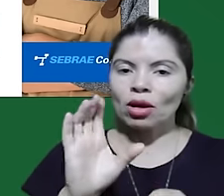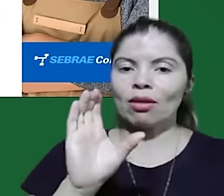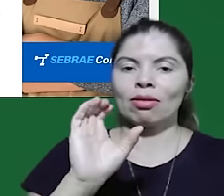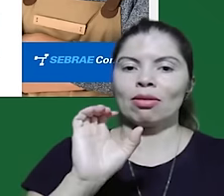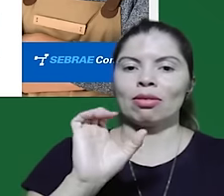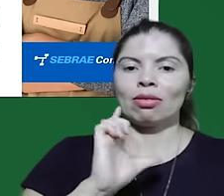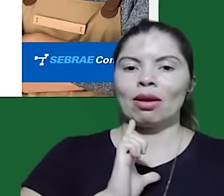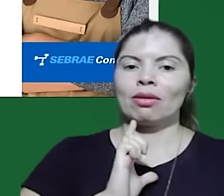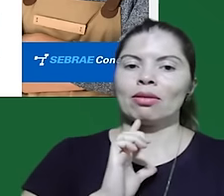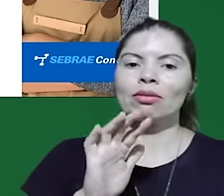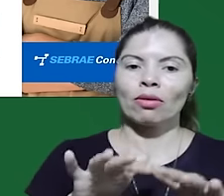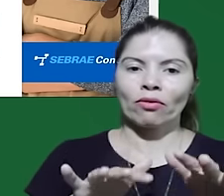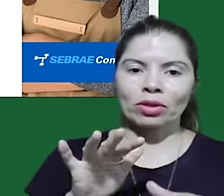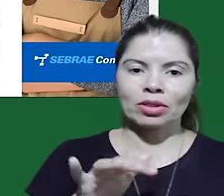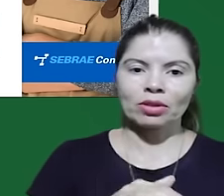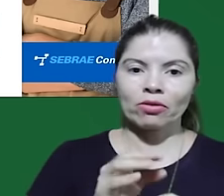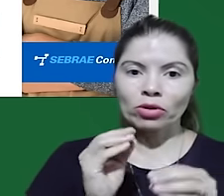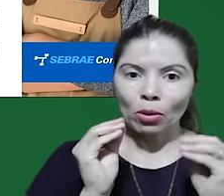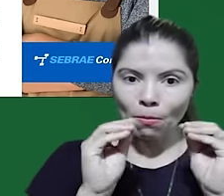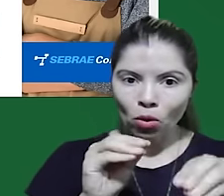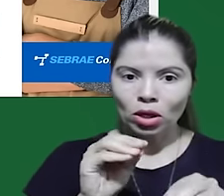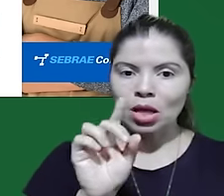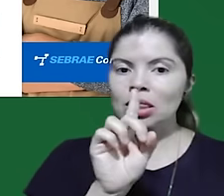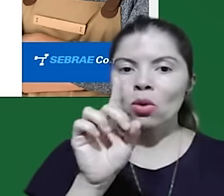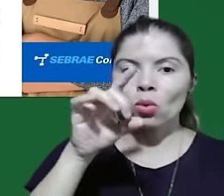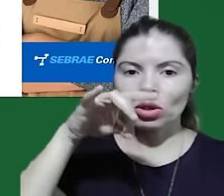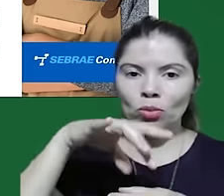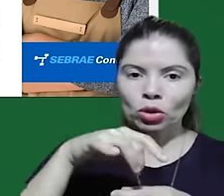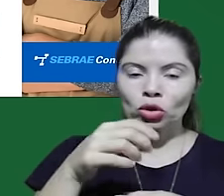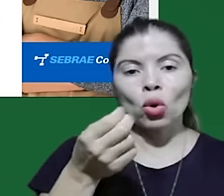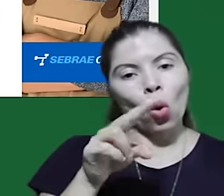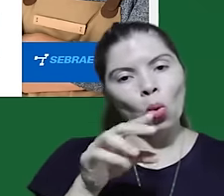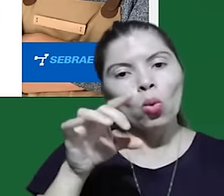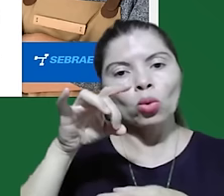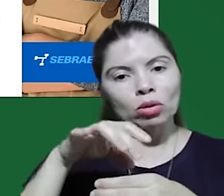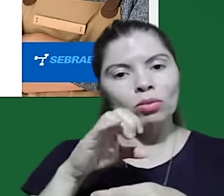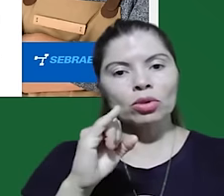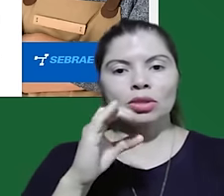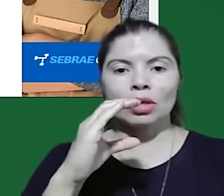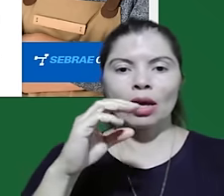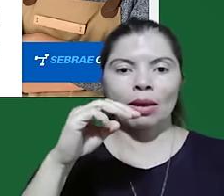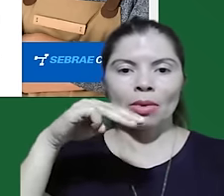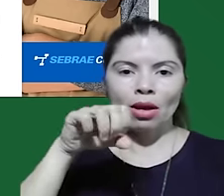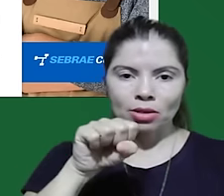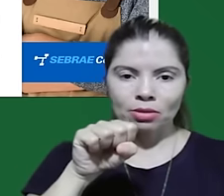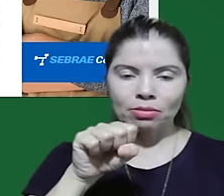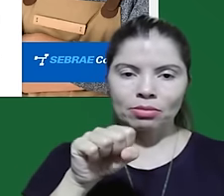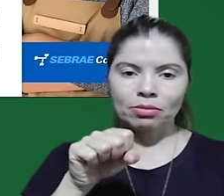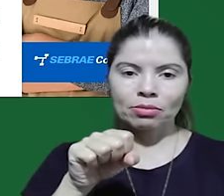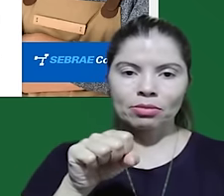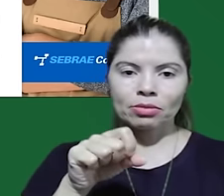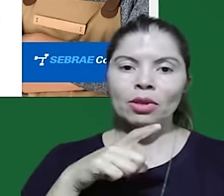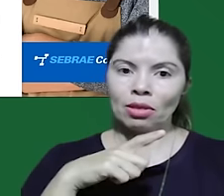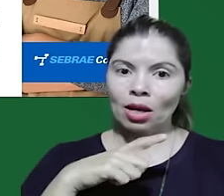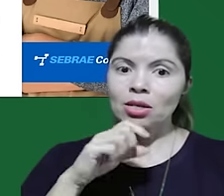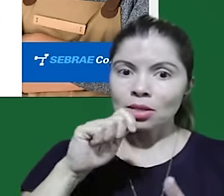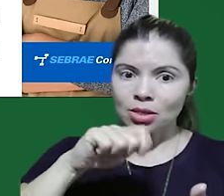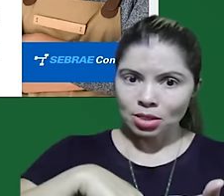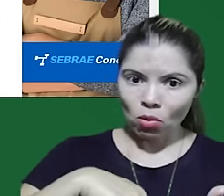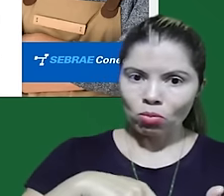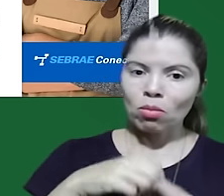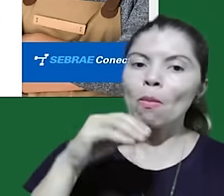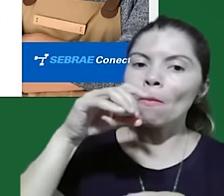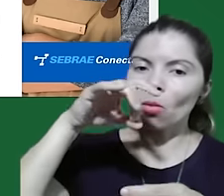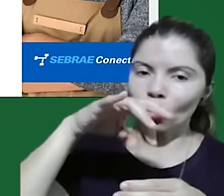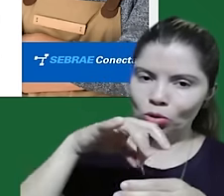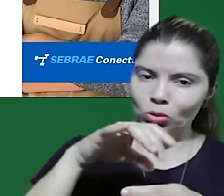ter tá então você seleciona não contribuinte ou contribuinte do ICMS tem inscrição seleciona contribuinte não tem coloca